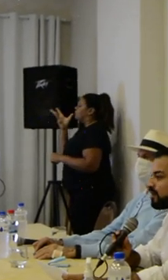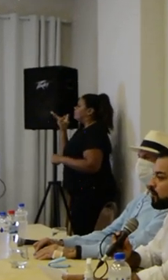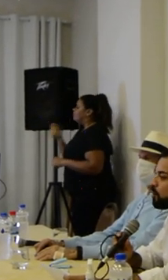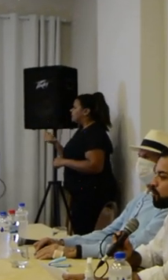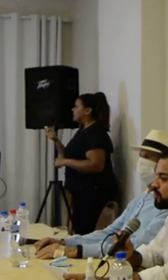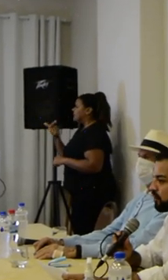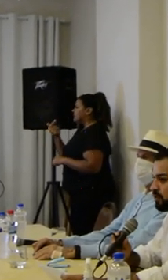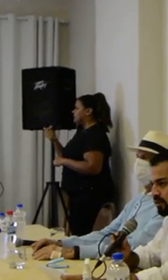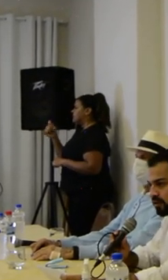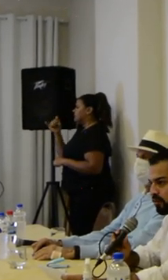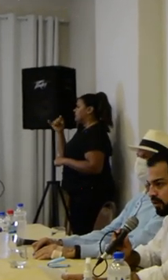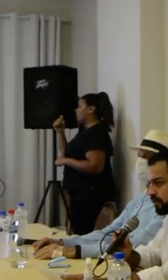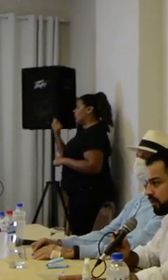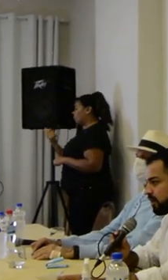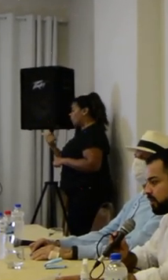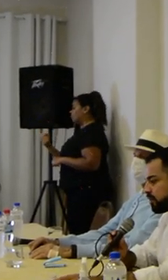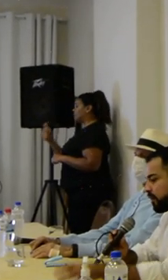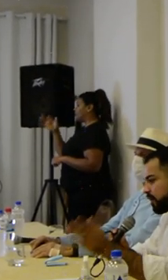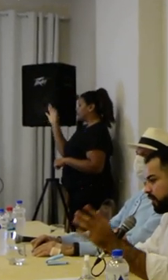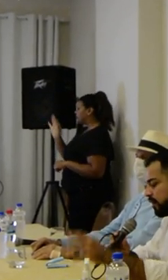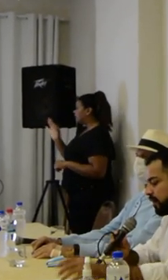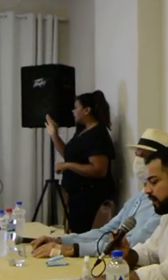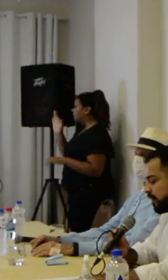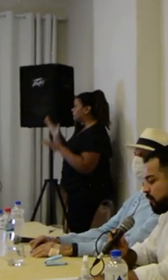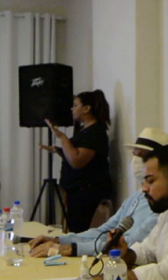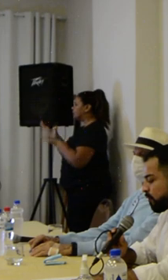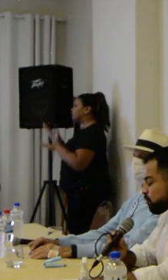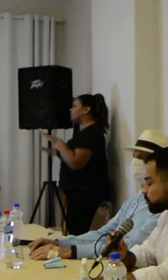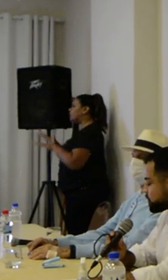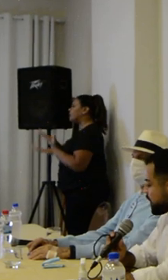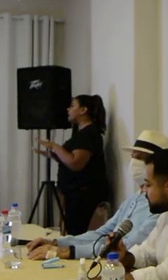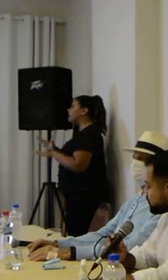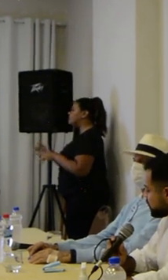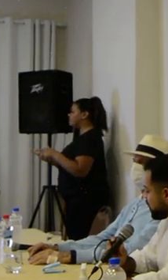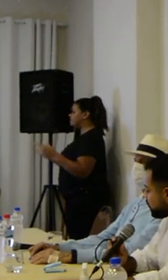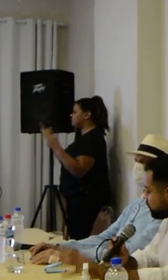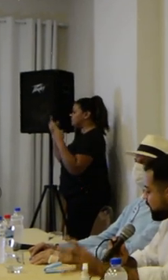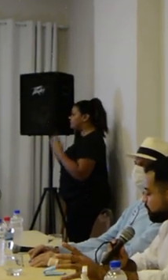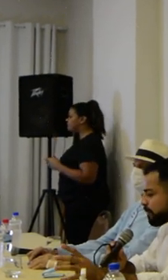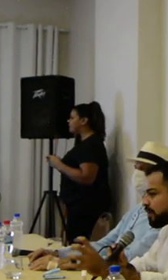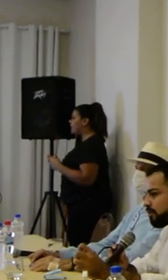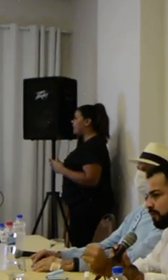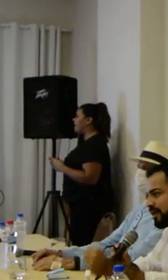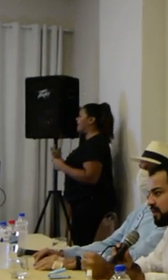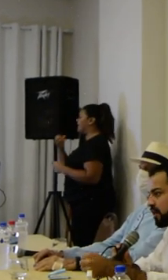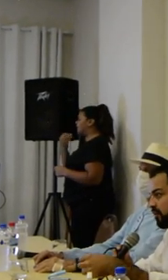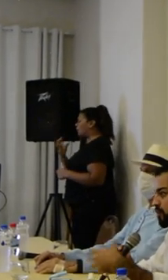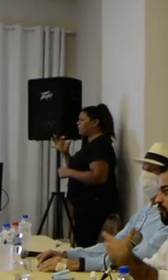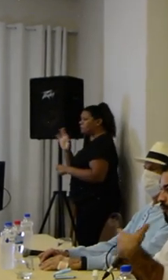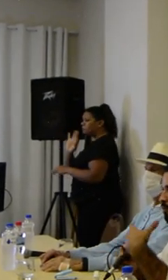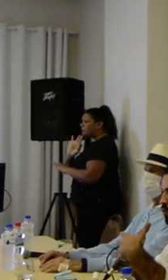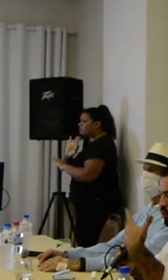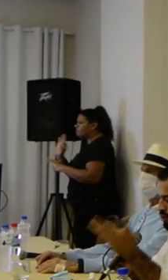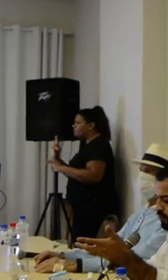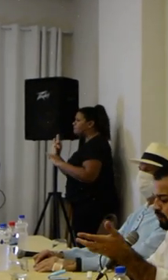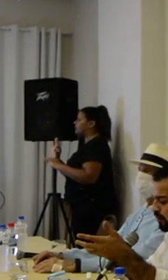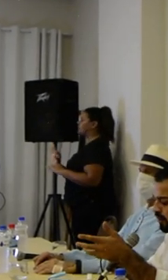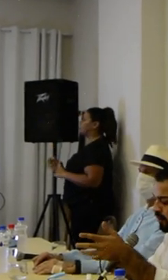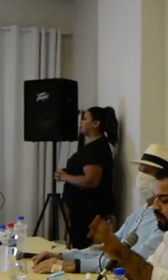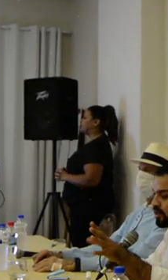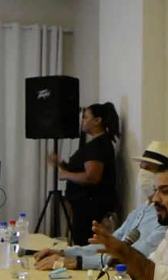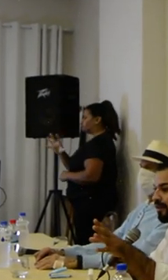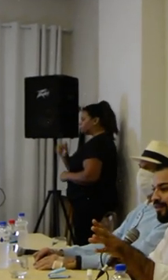resolver 71% dessa demanda. Então é um sucesso, é algo bem significativo, bem